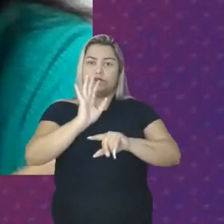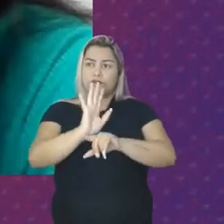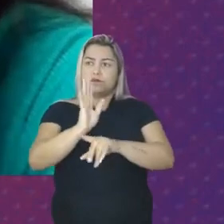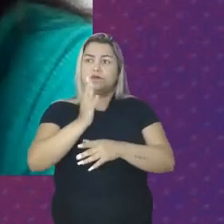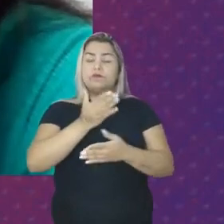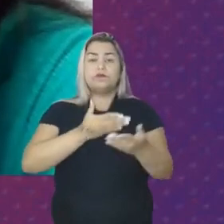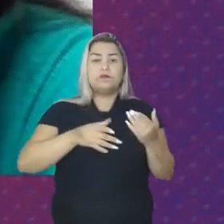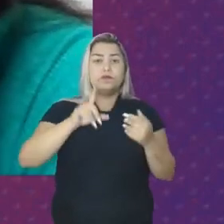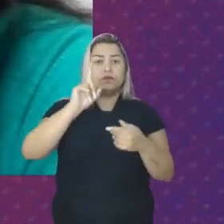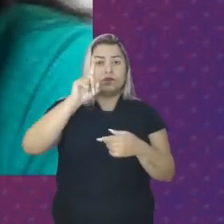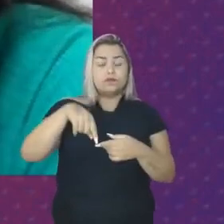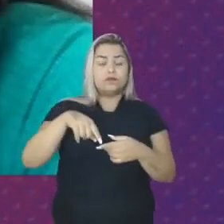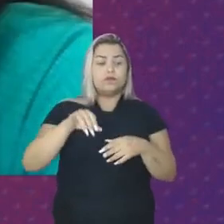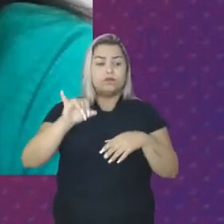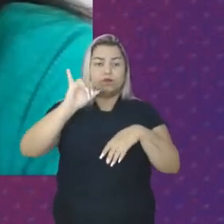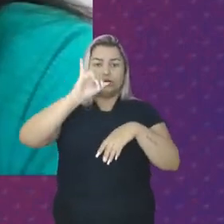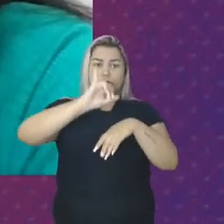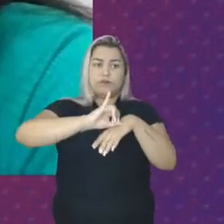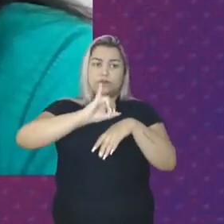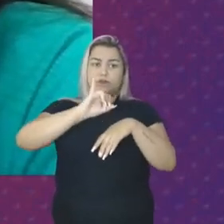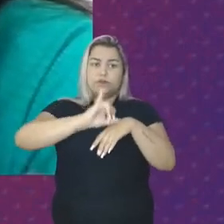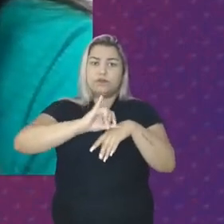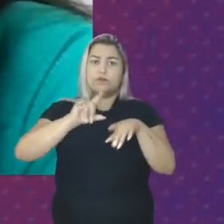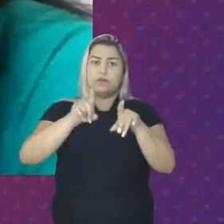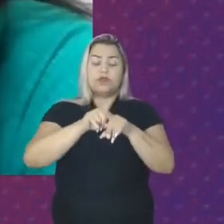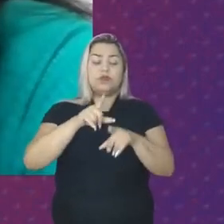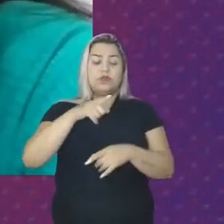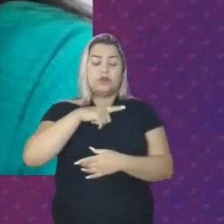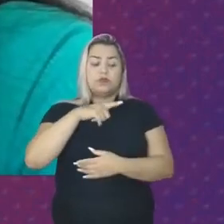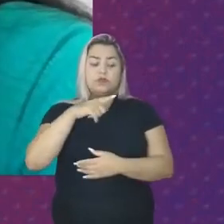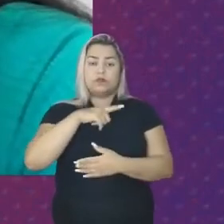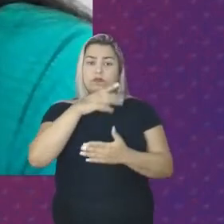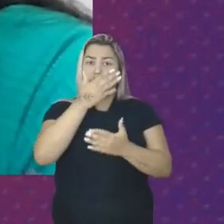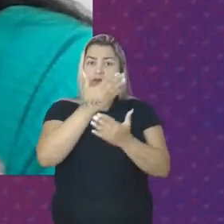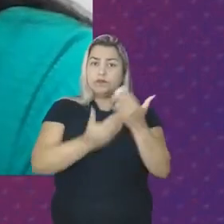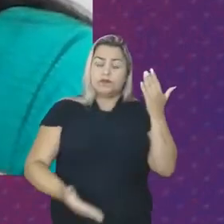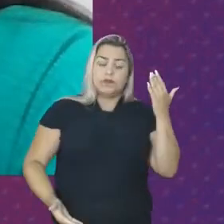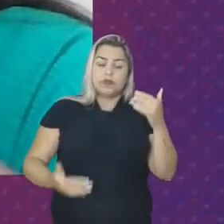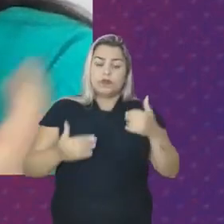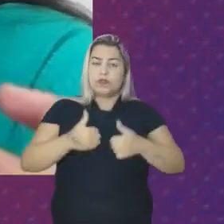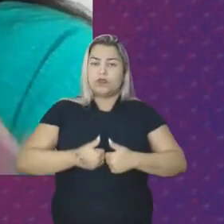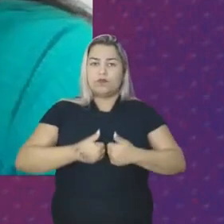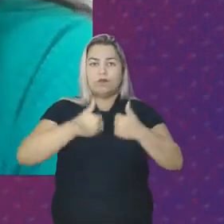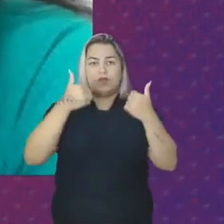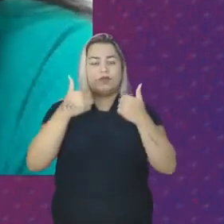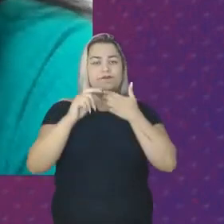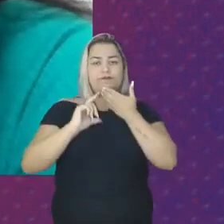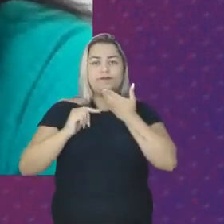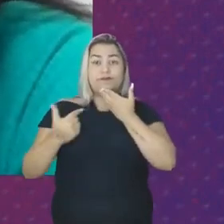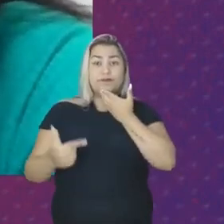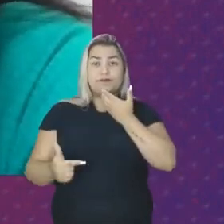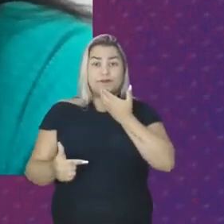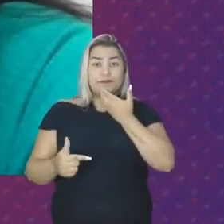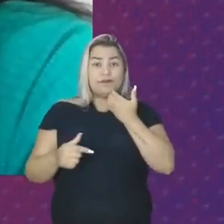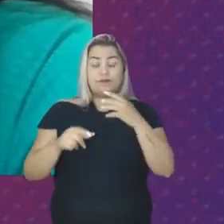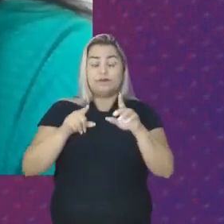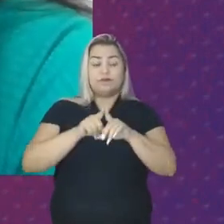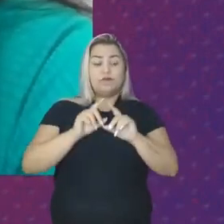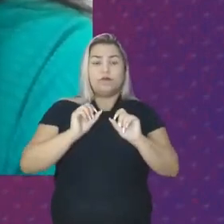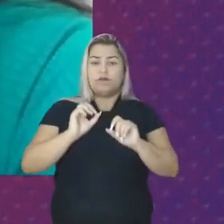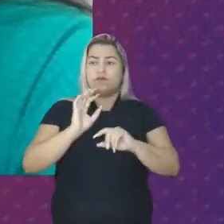que são prestados pela central. E aí você tem a perca da qualidade, você não tem um